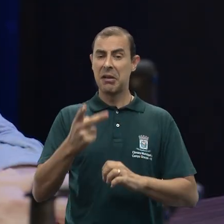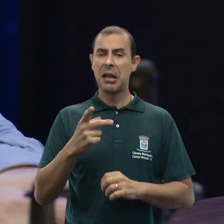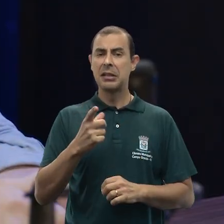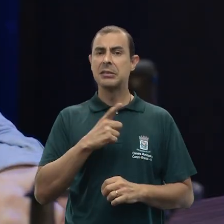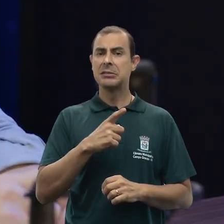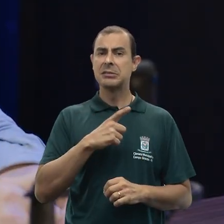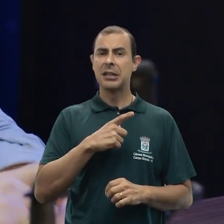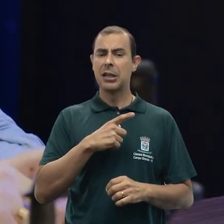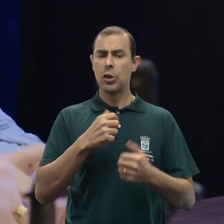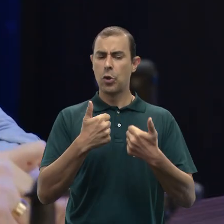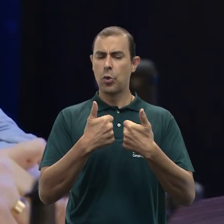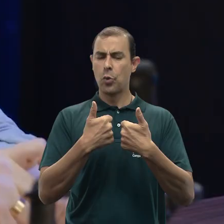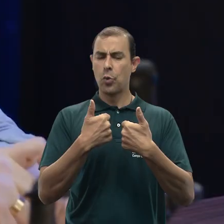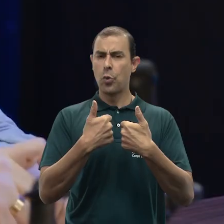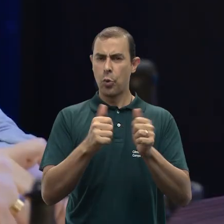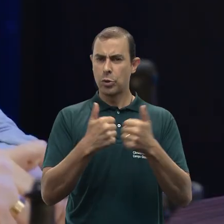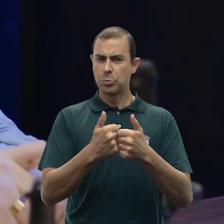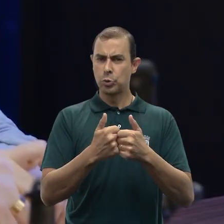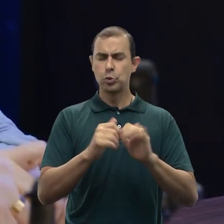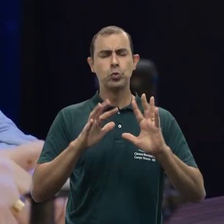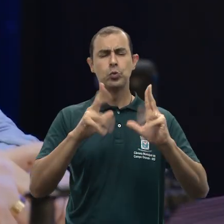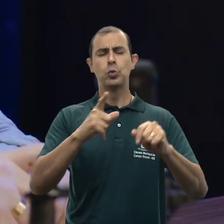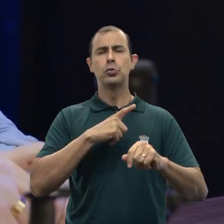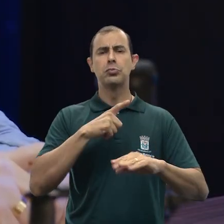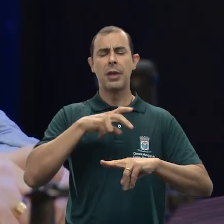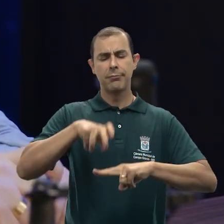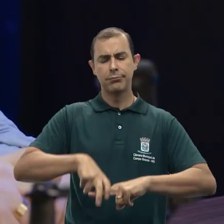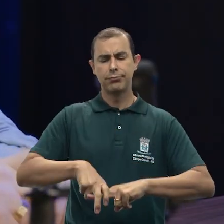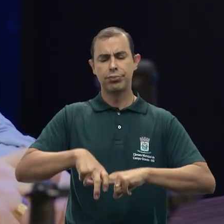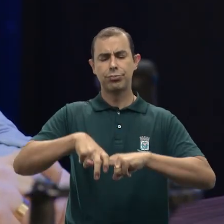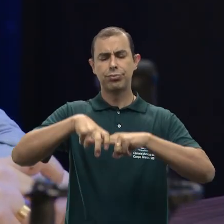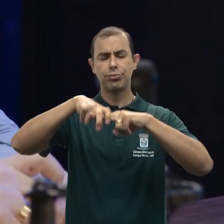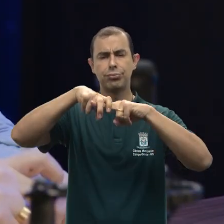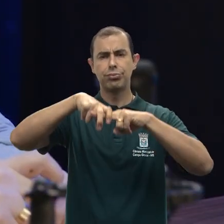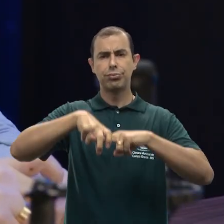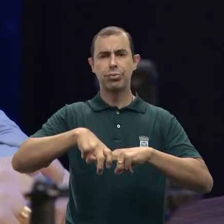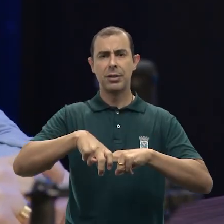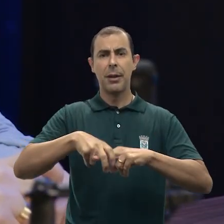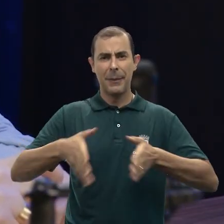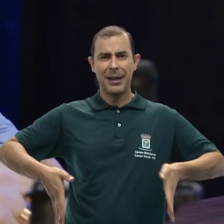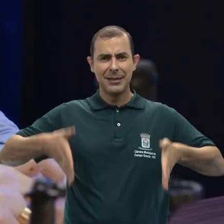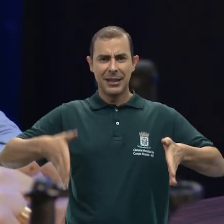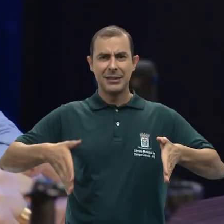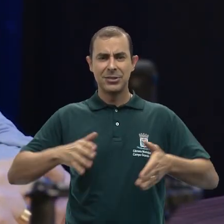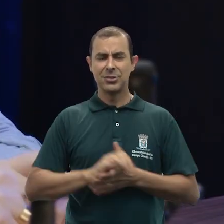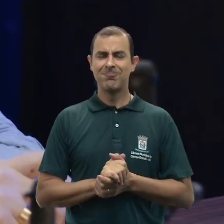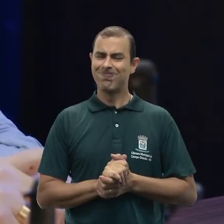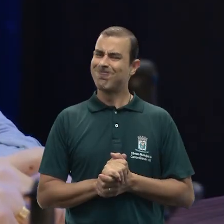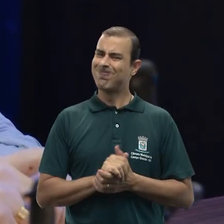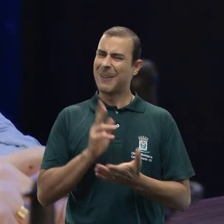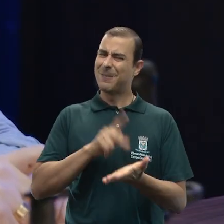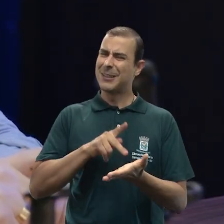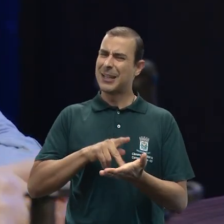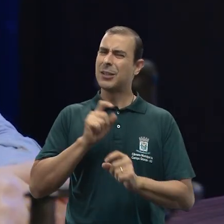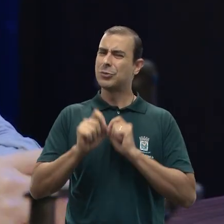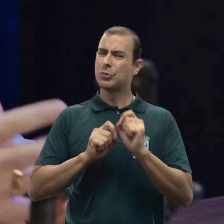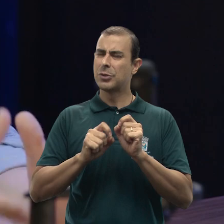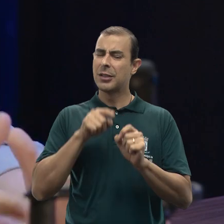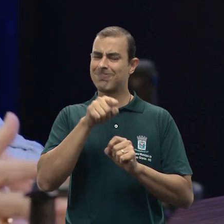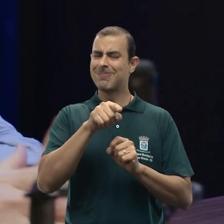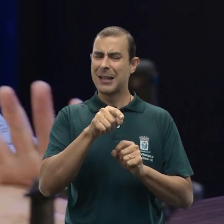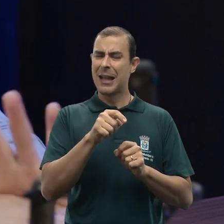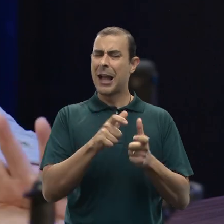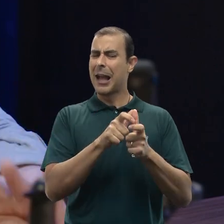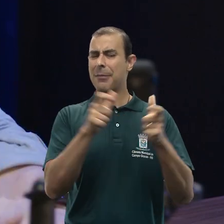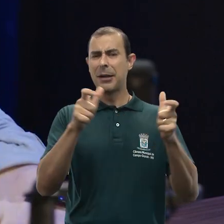tem o elevador para cadeirante, não tem. Na verdade, a grande maioria dos seus ônibus tem dificuldade de